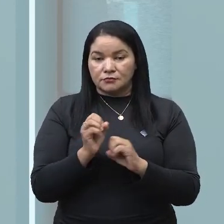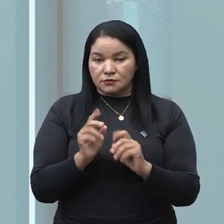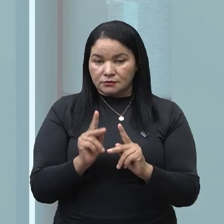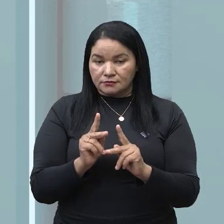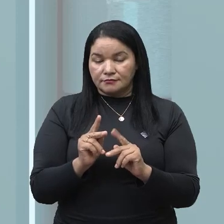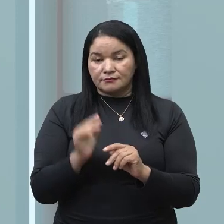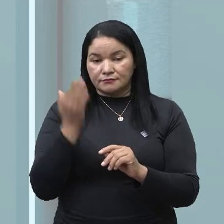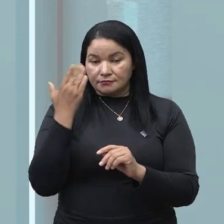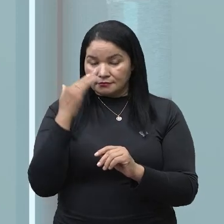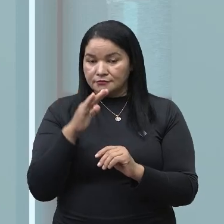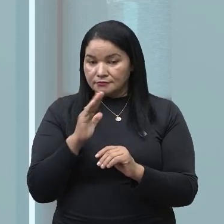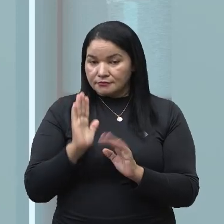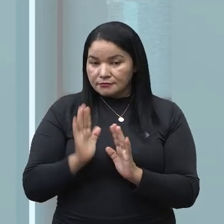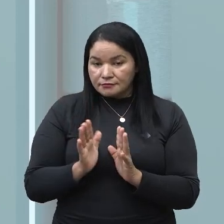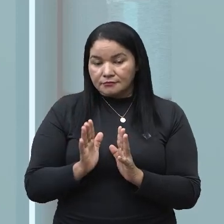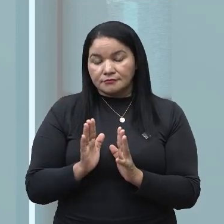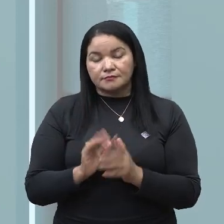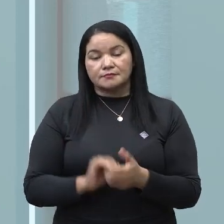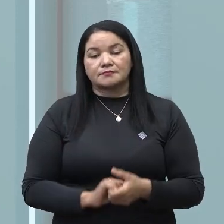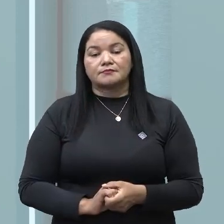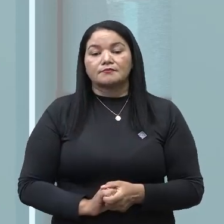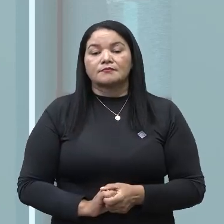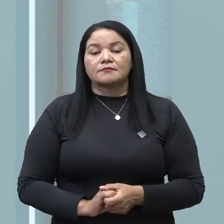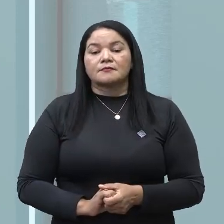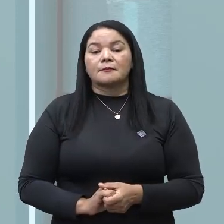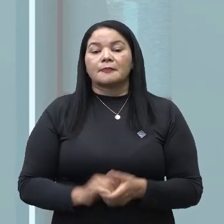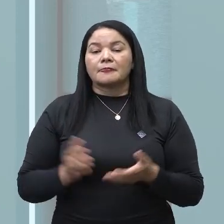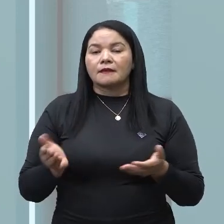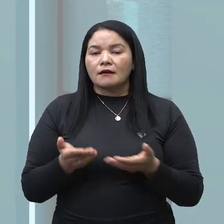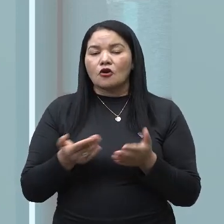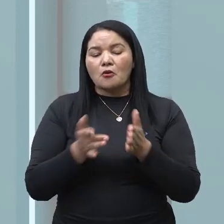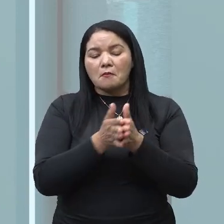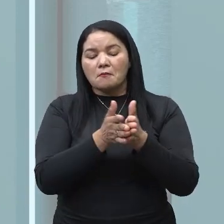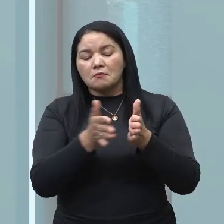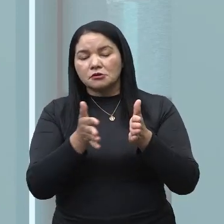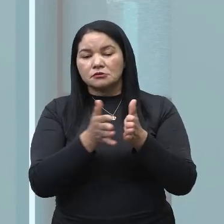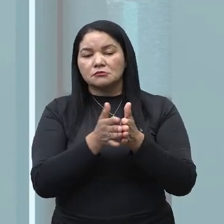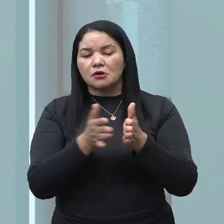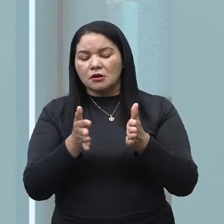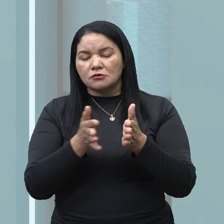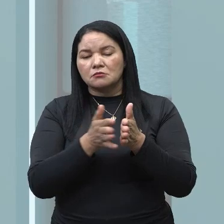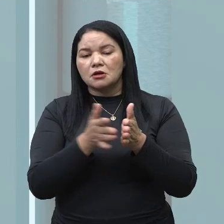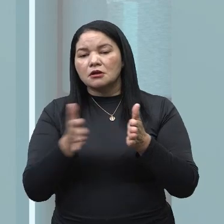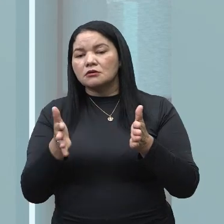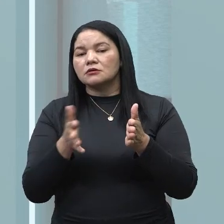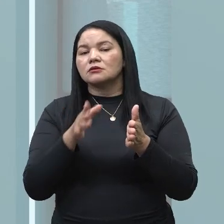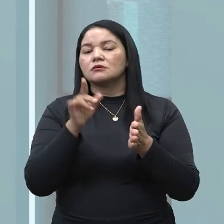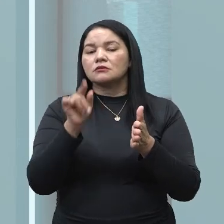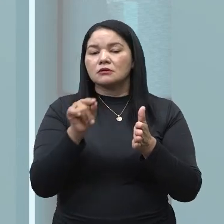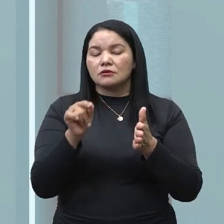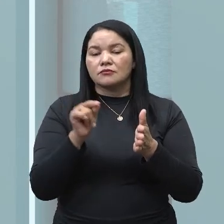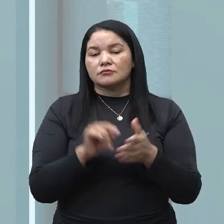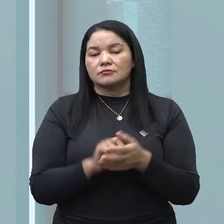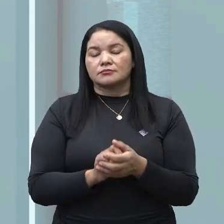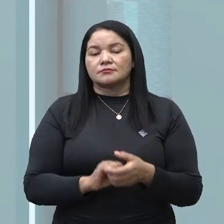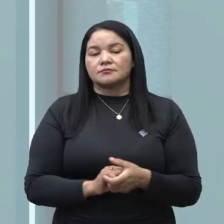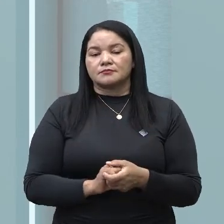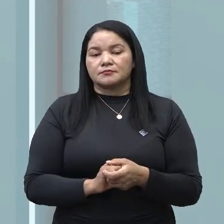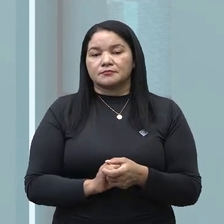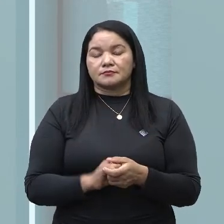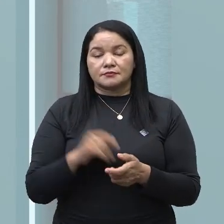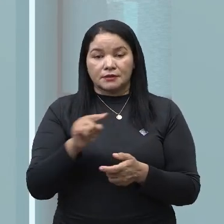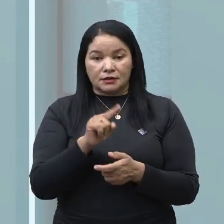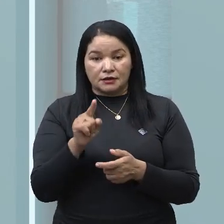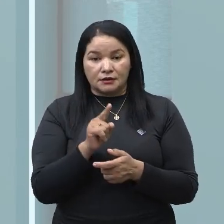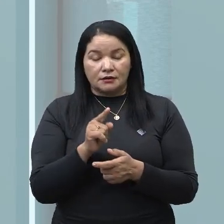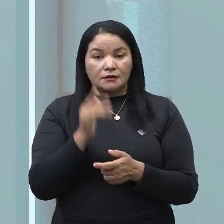compreendeu o que vem ser uma oração. Agora vamos saber o que é um período. Período. Muito bem. Depois de você já saber o